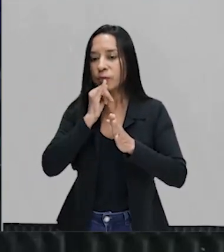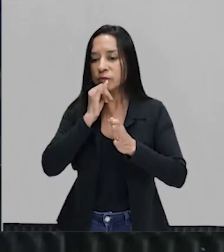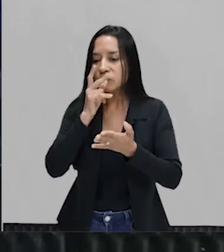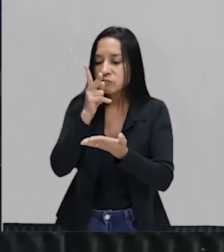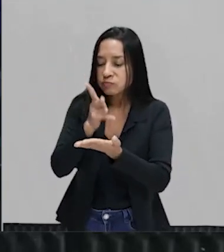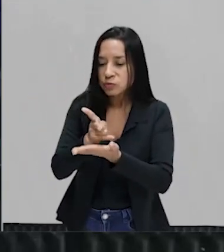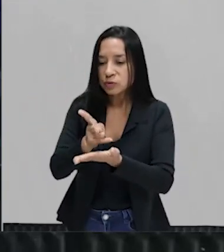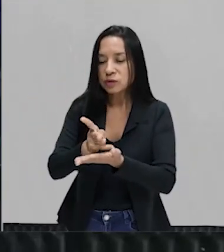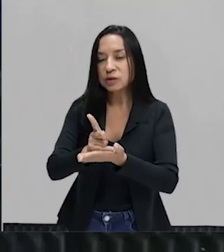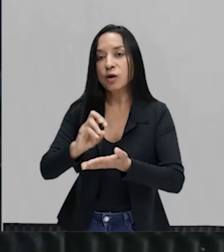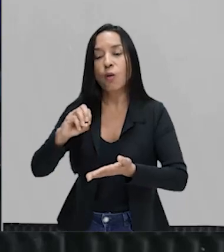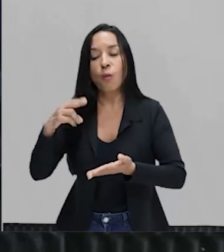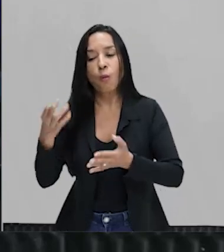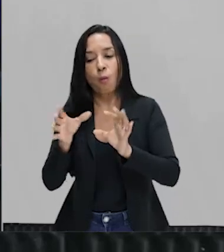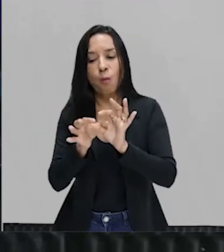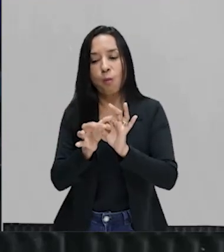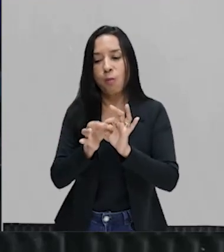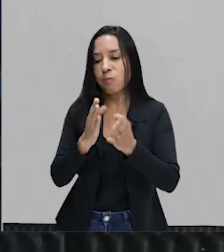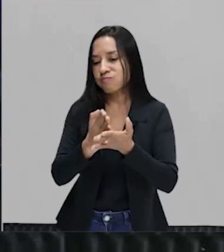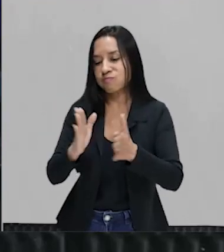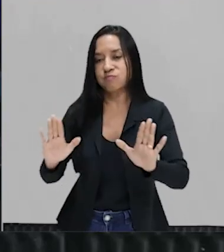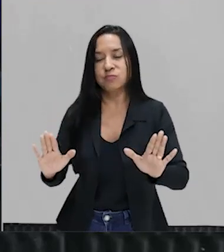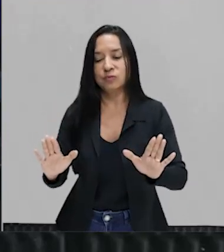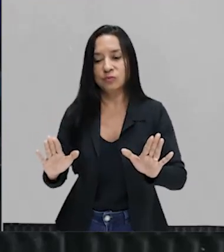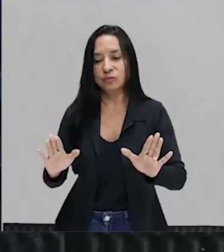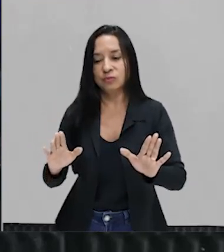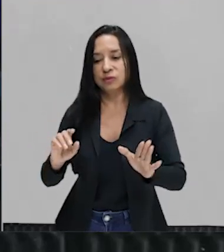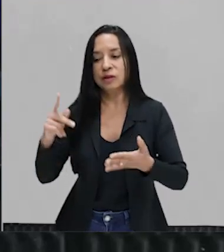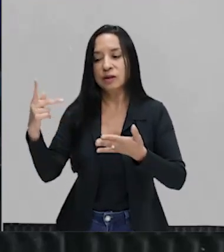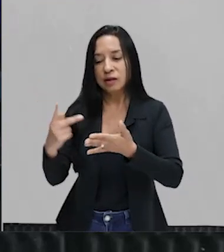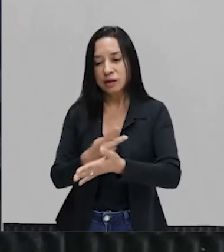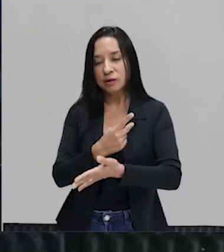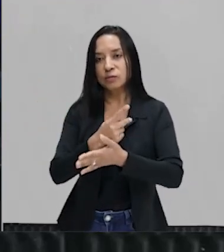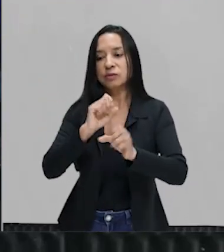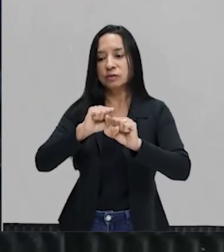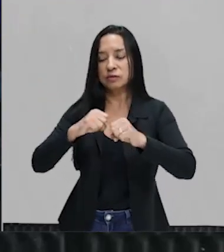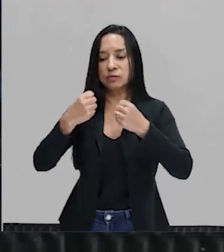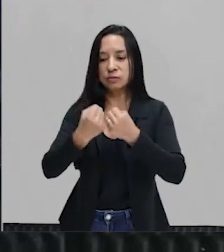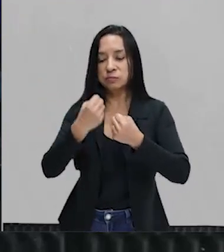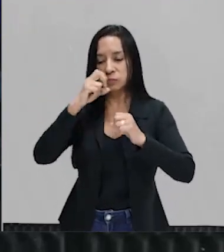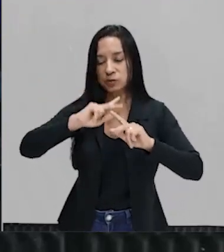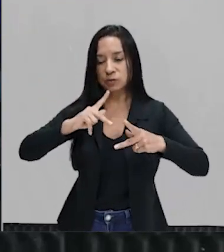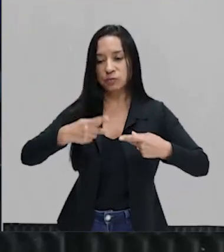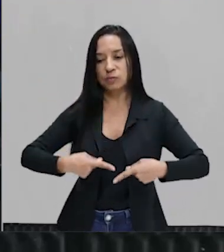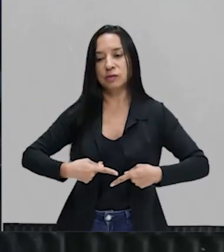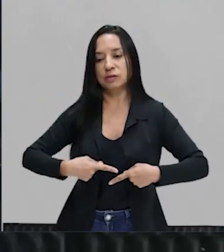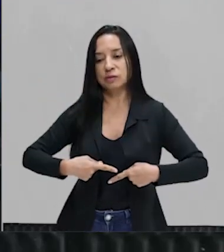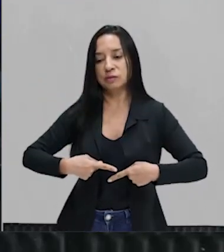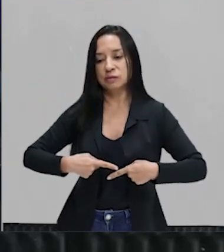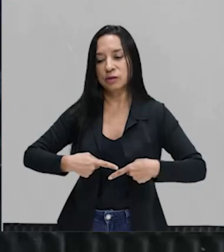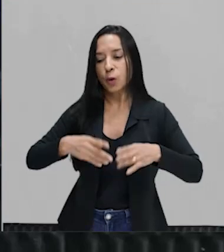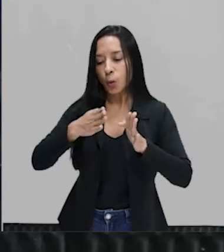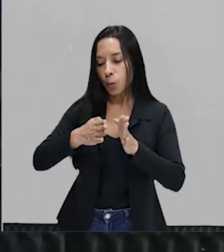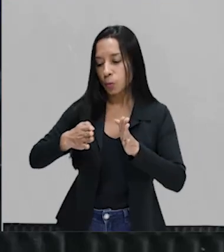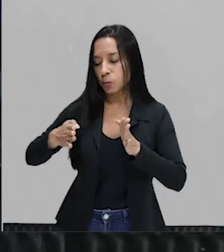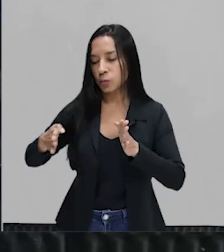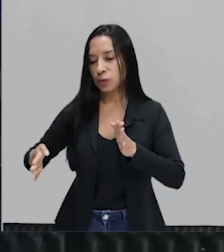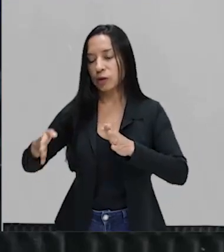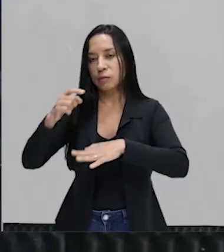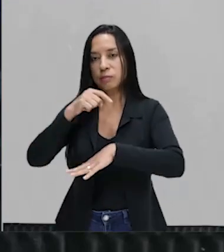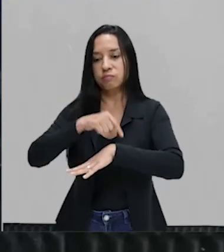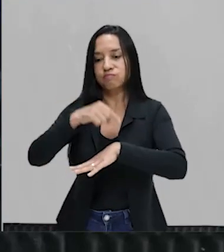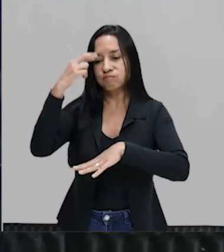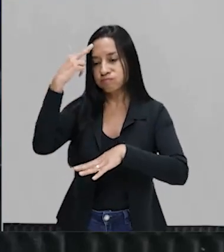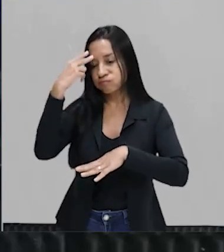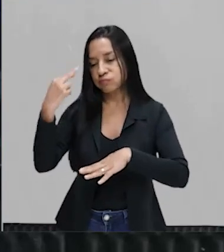que acontece nas sociedades humanas, em determinados momentos históricos, em determinados períodos. Os